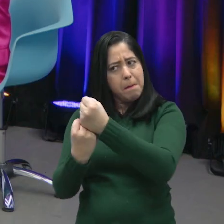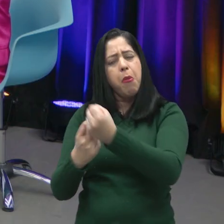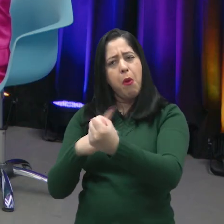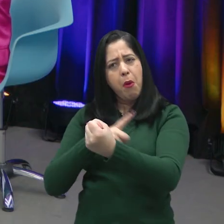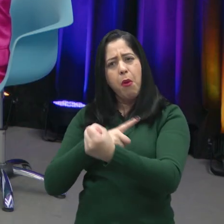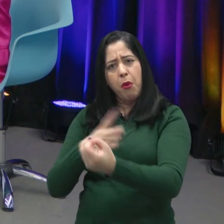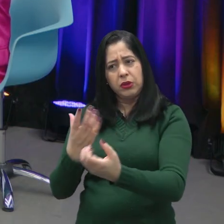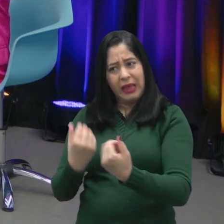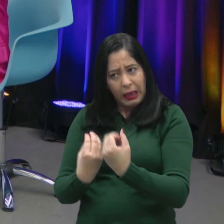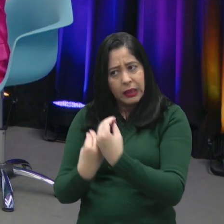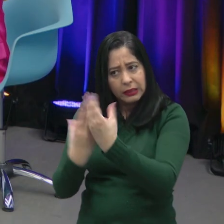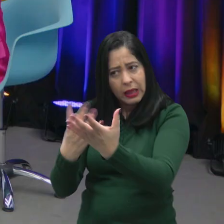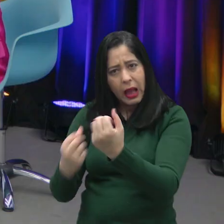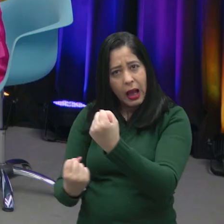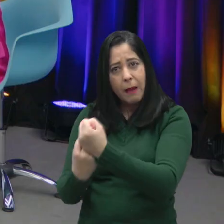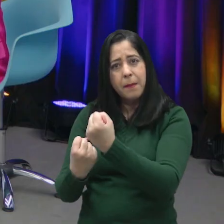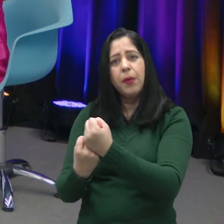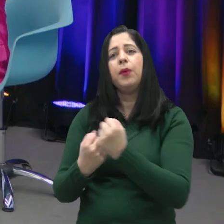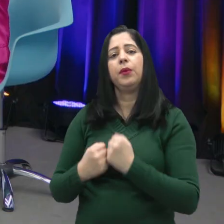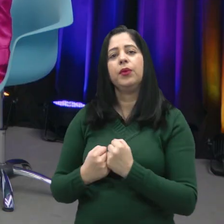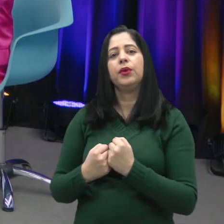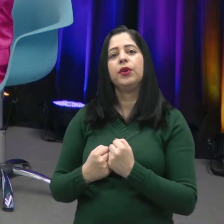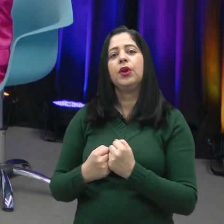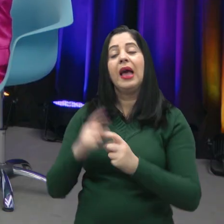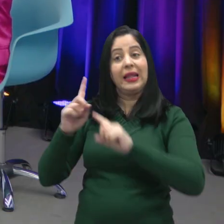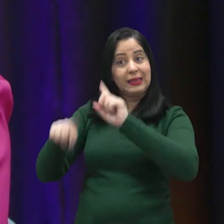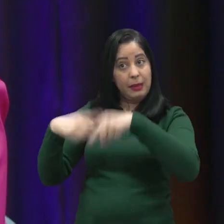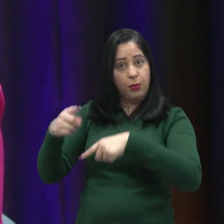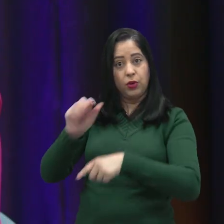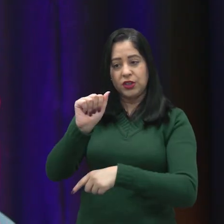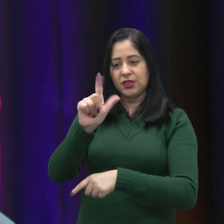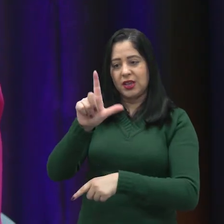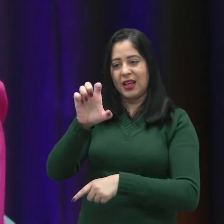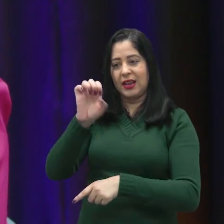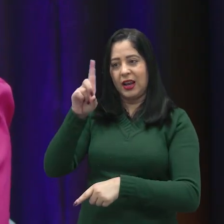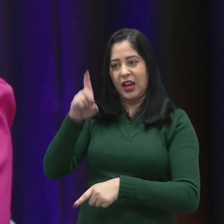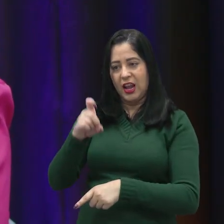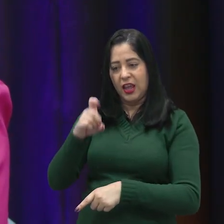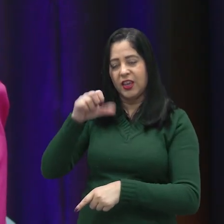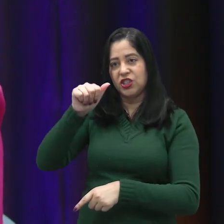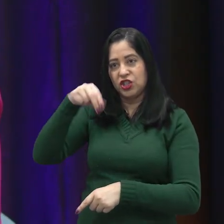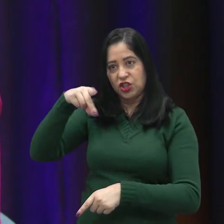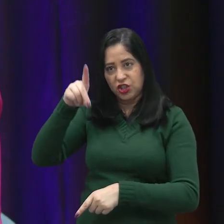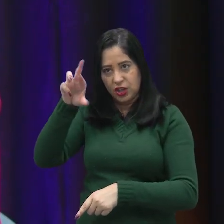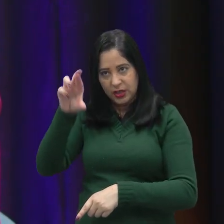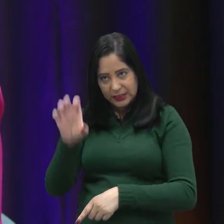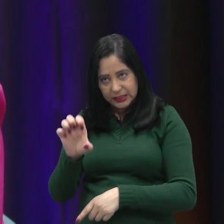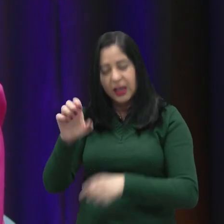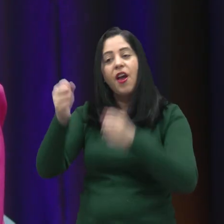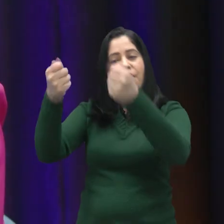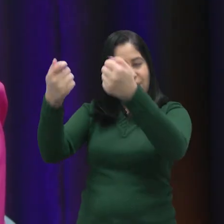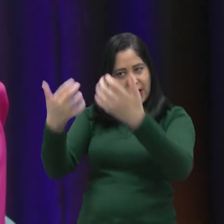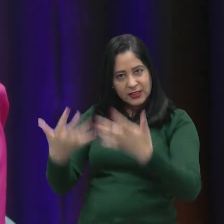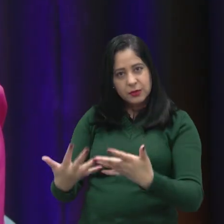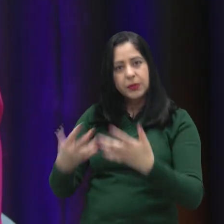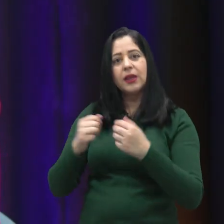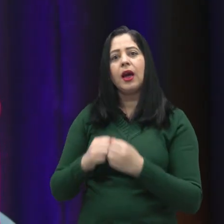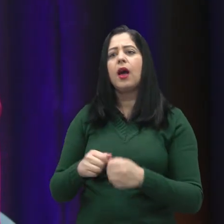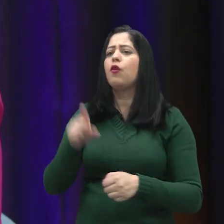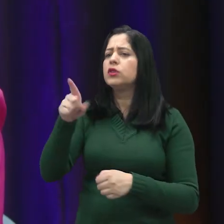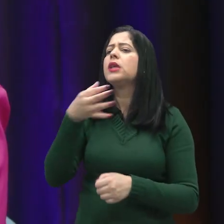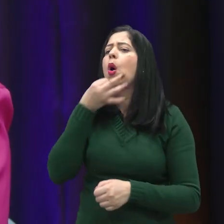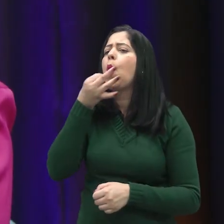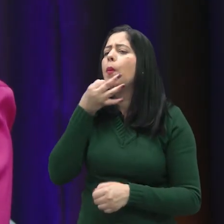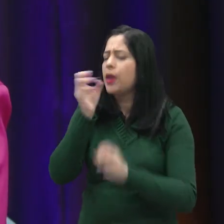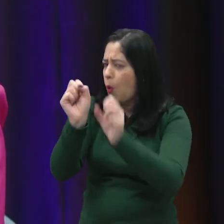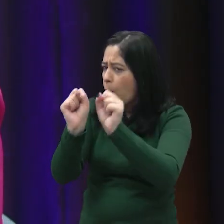esses esportistas? A gente vai receber aqui no próximo bloco Alexandre Beig, que é diretor da LIF, Sim. e também vai falar um pouquinho mais sobre